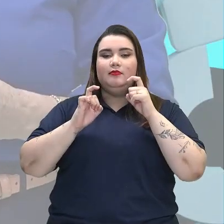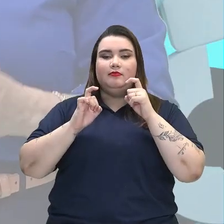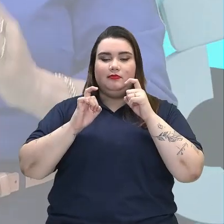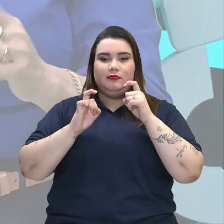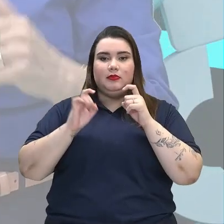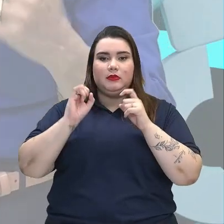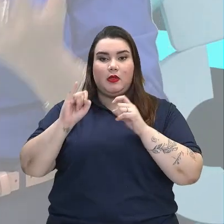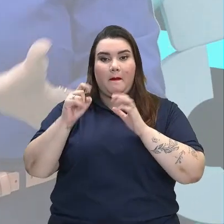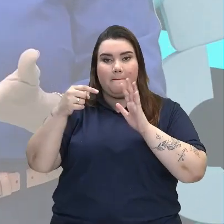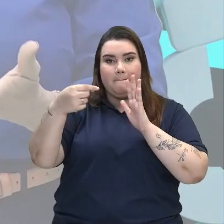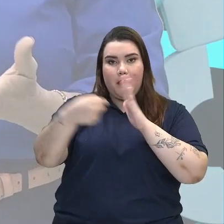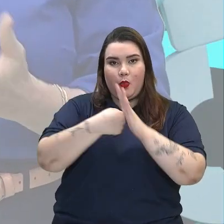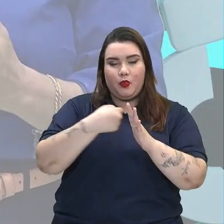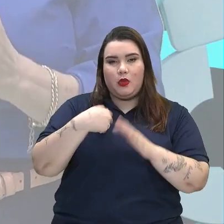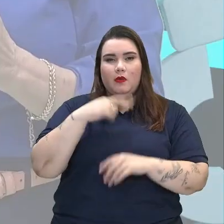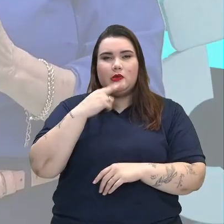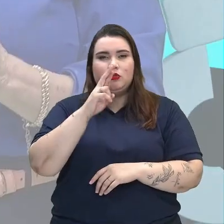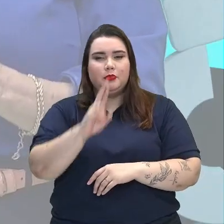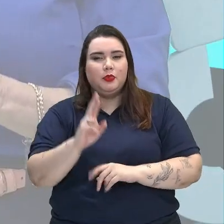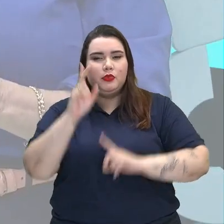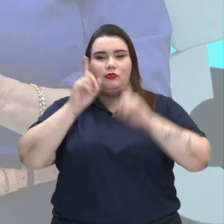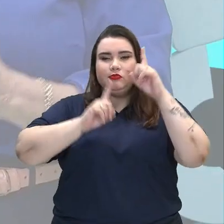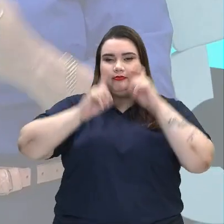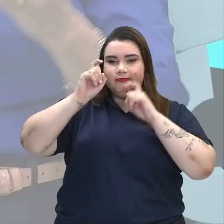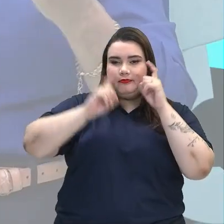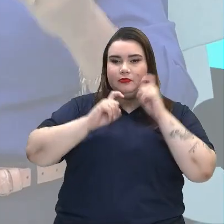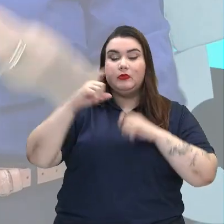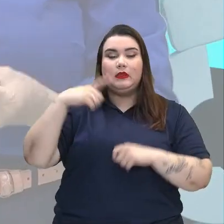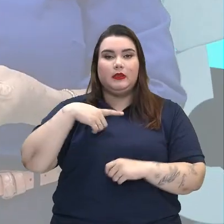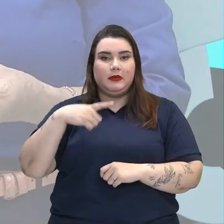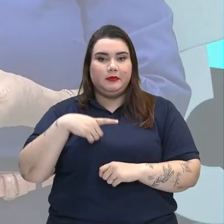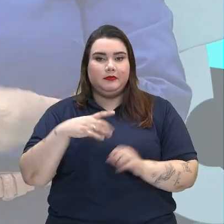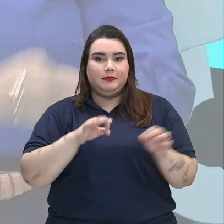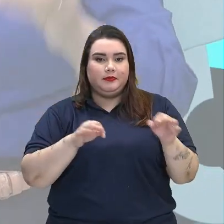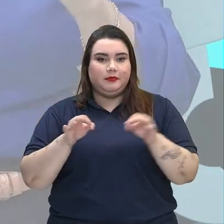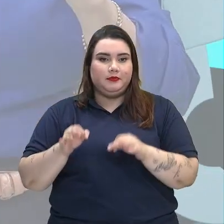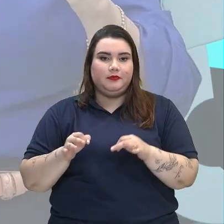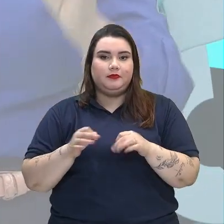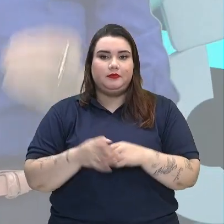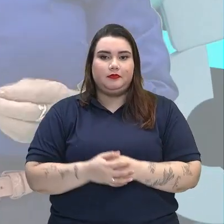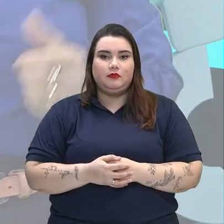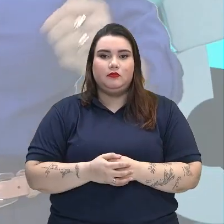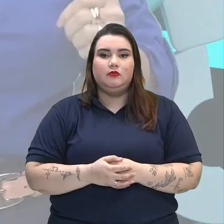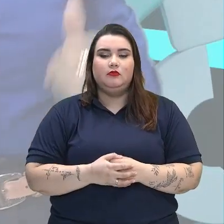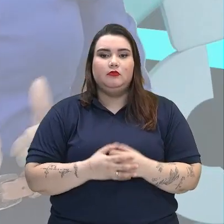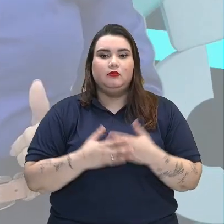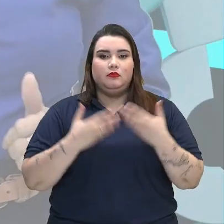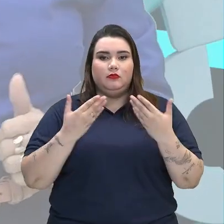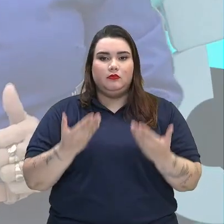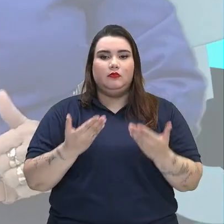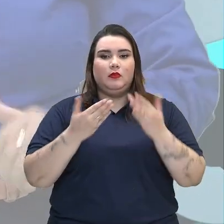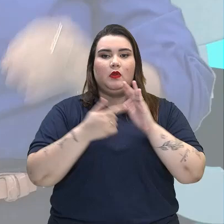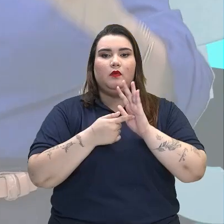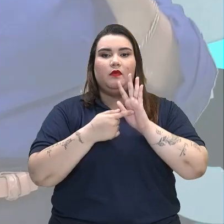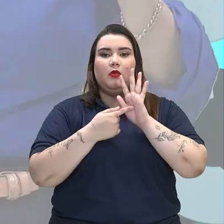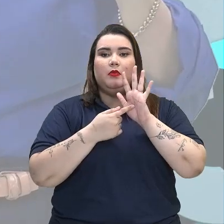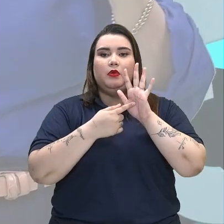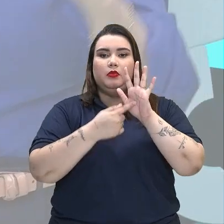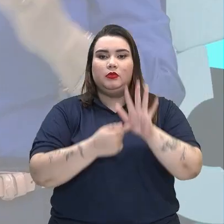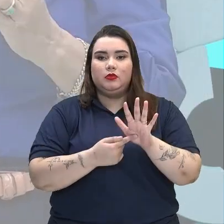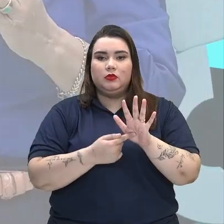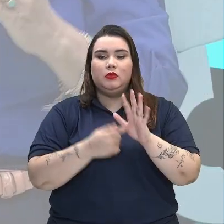das perguntas e das respostas. Então, a entrevista oral, ela vai apresentar,